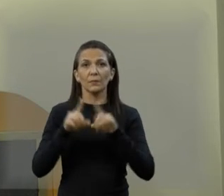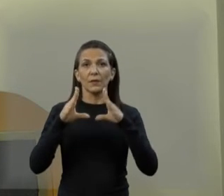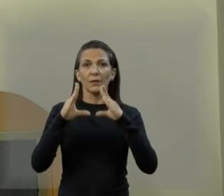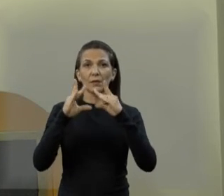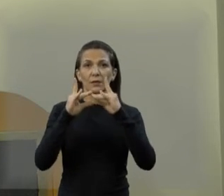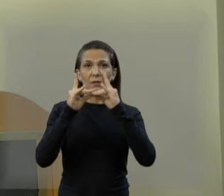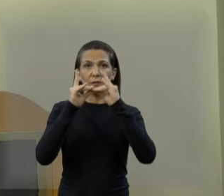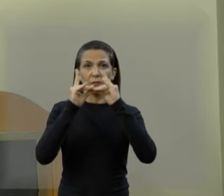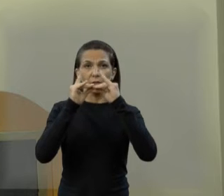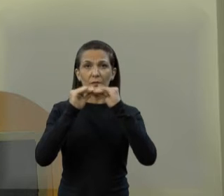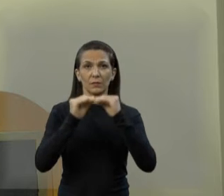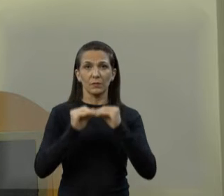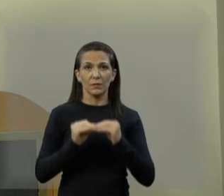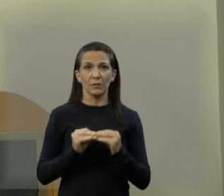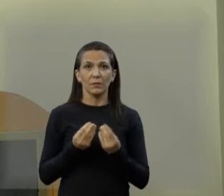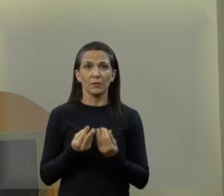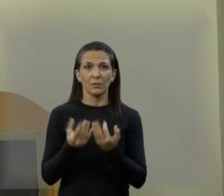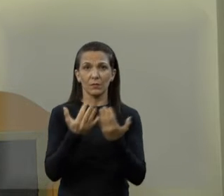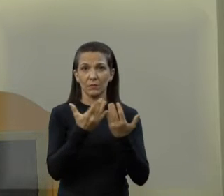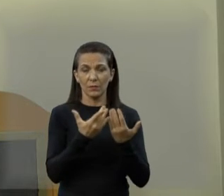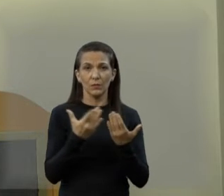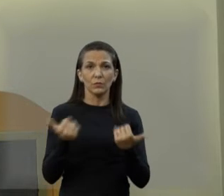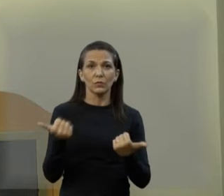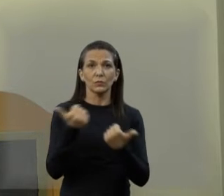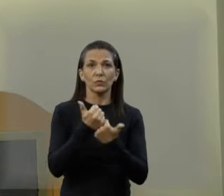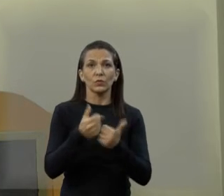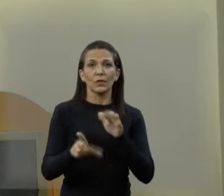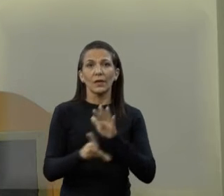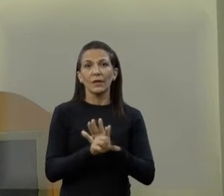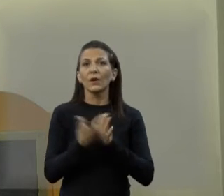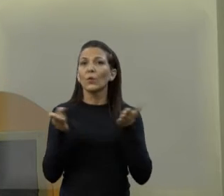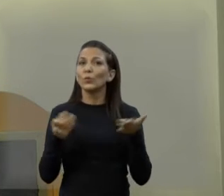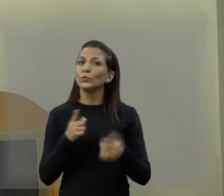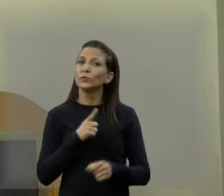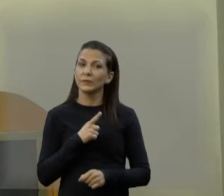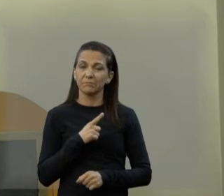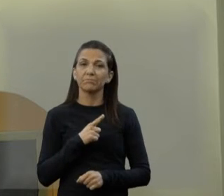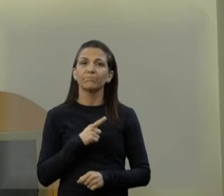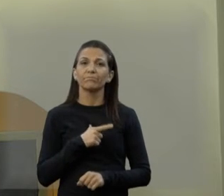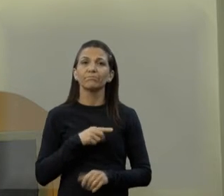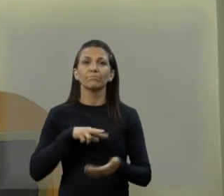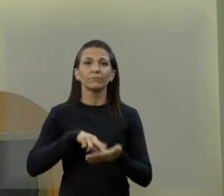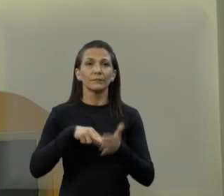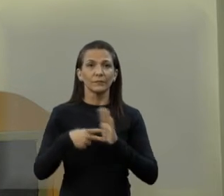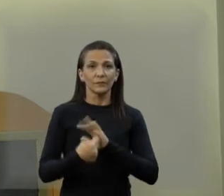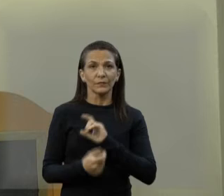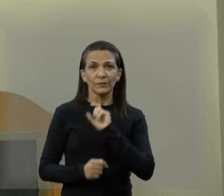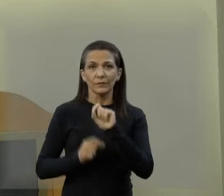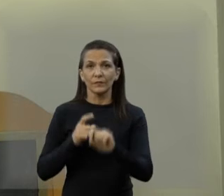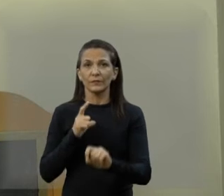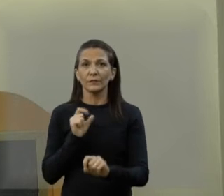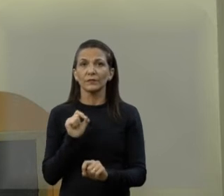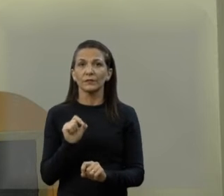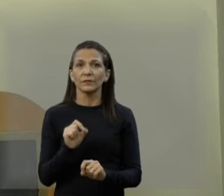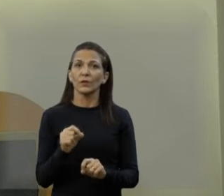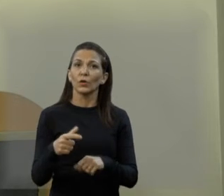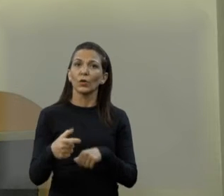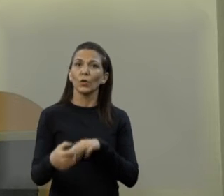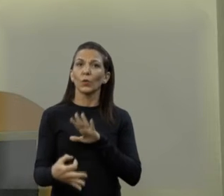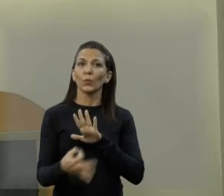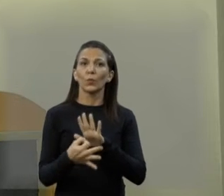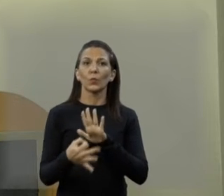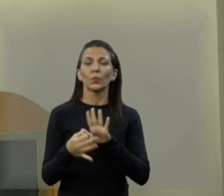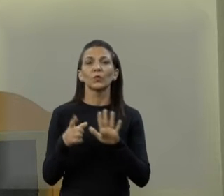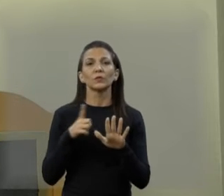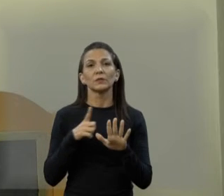município substituindo alização anteriormente vigente em linhas Gerais a presença a presente propositura